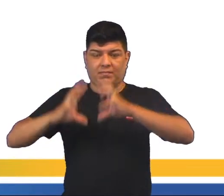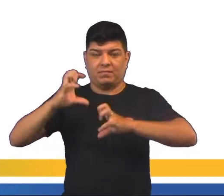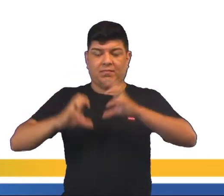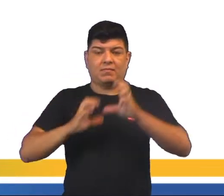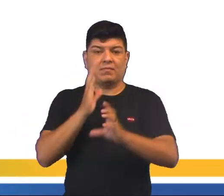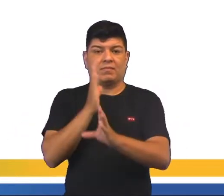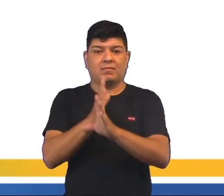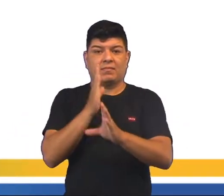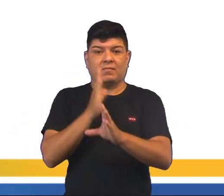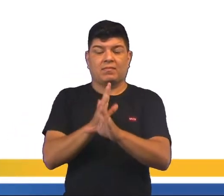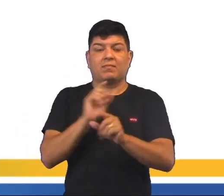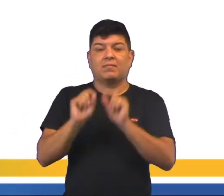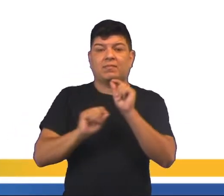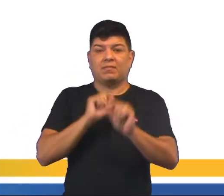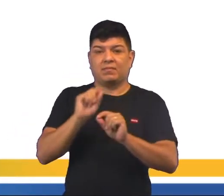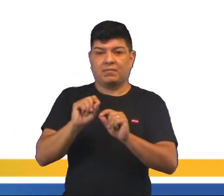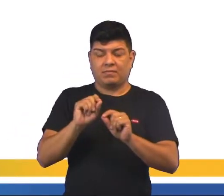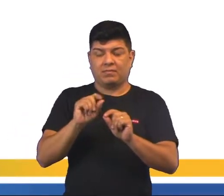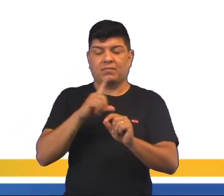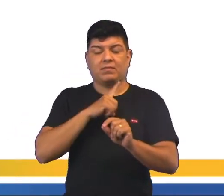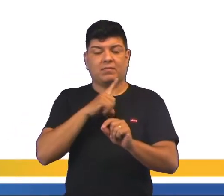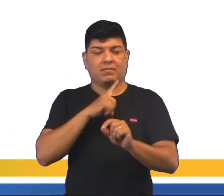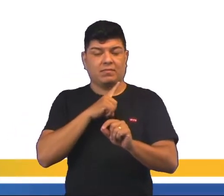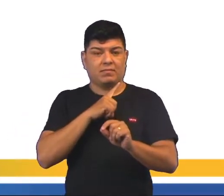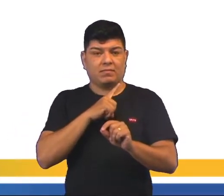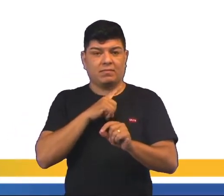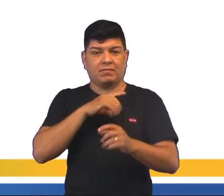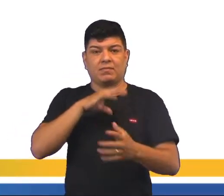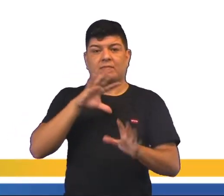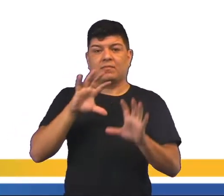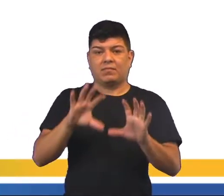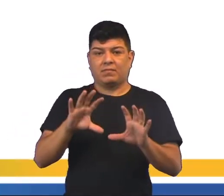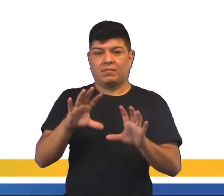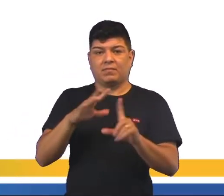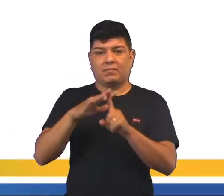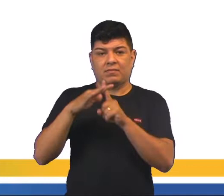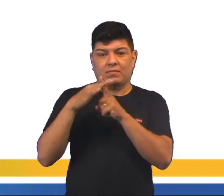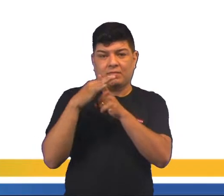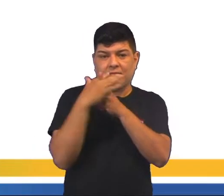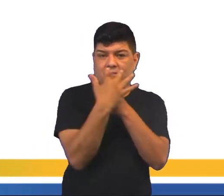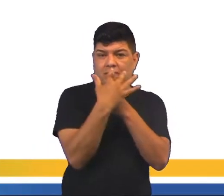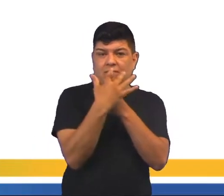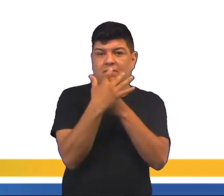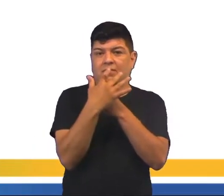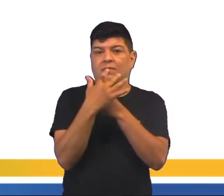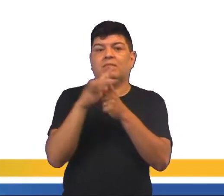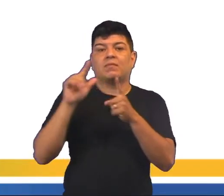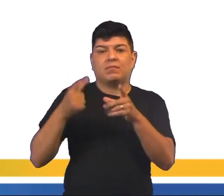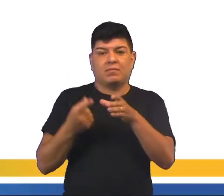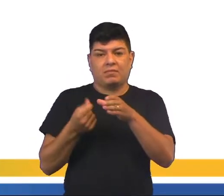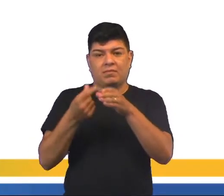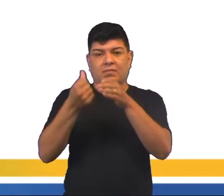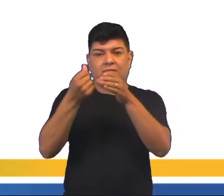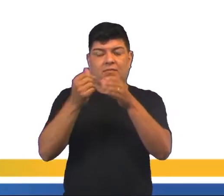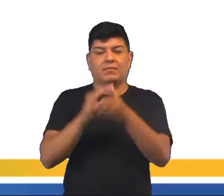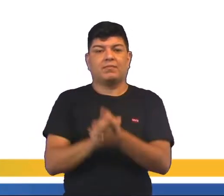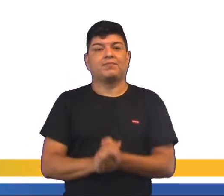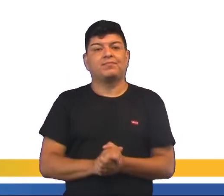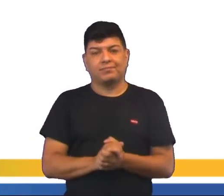pela bipolarização, né, do bloco, né, socialista versus o bloco